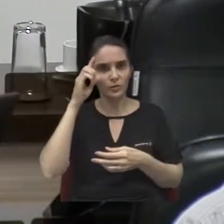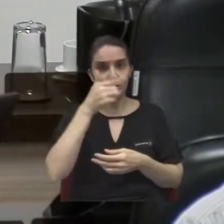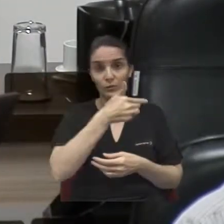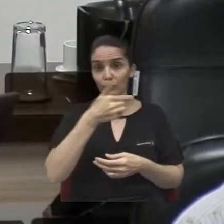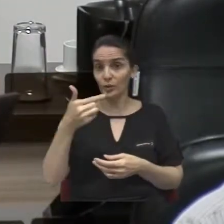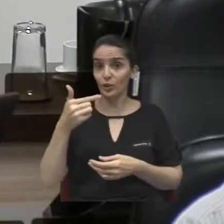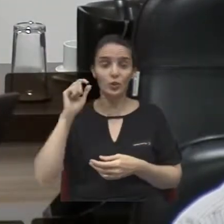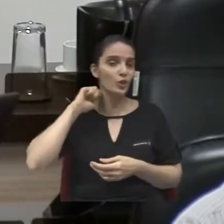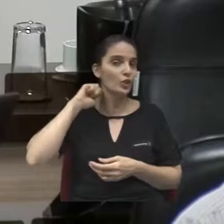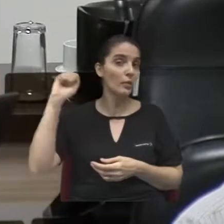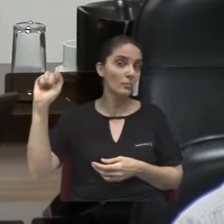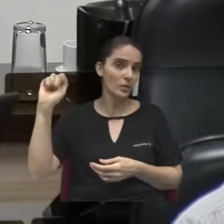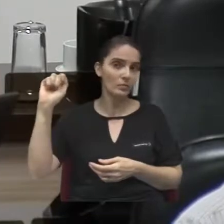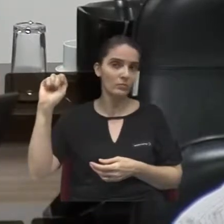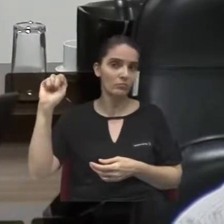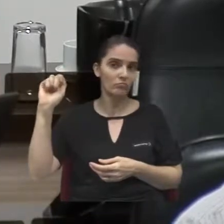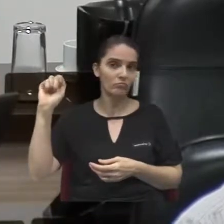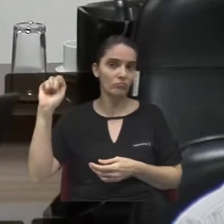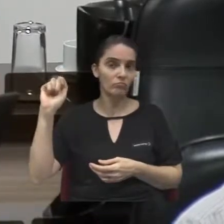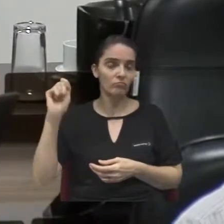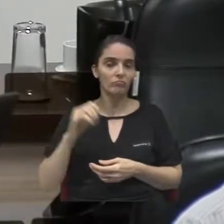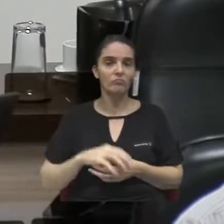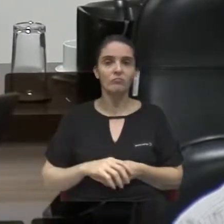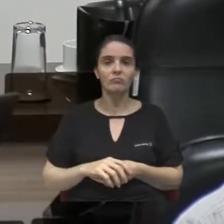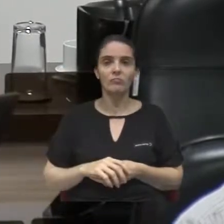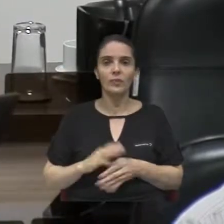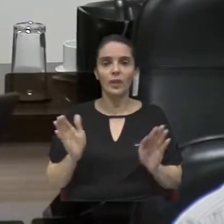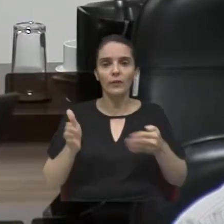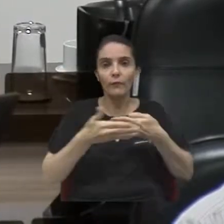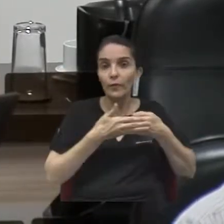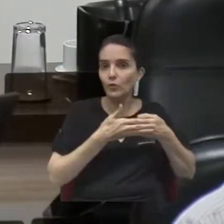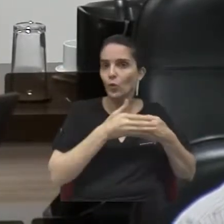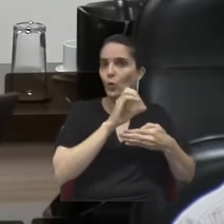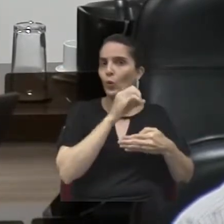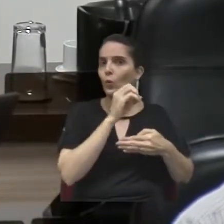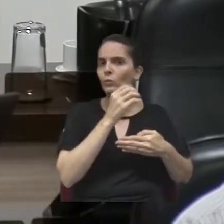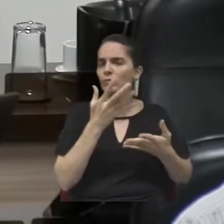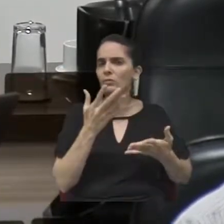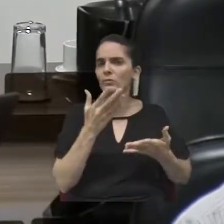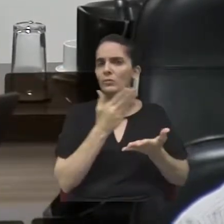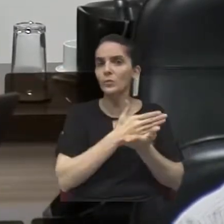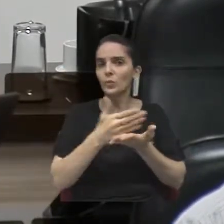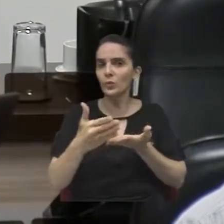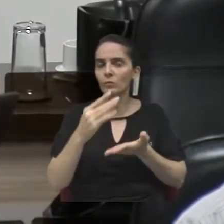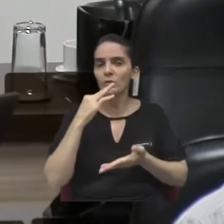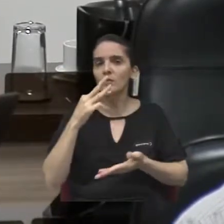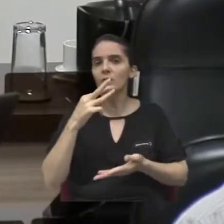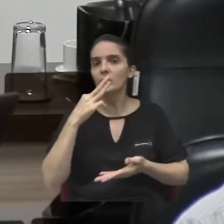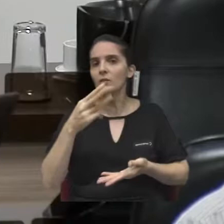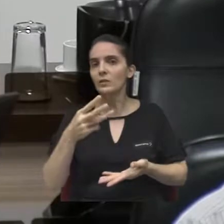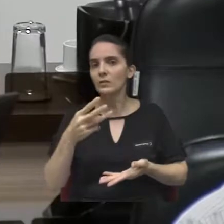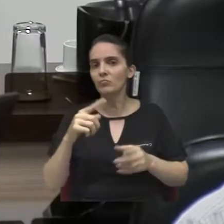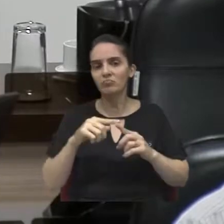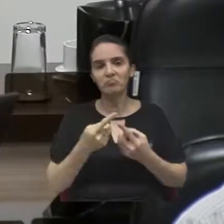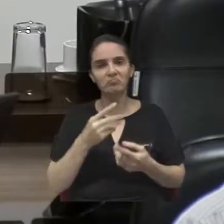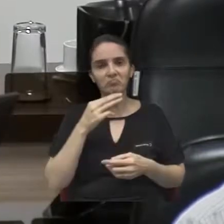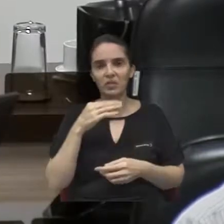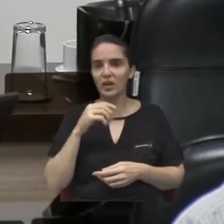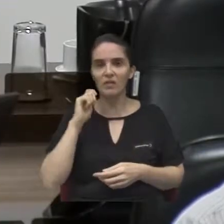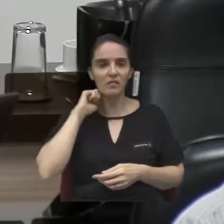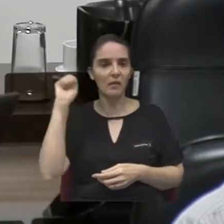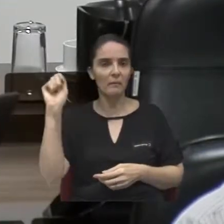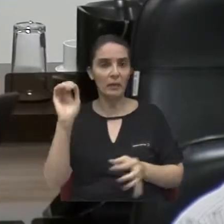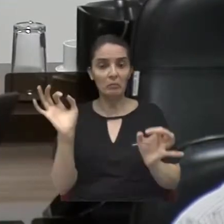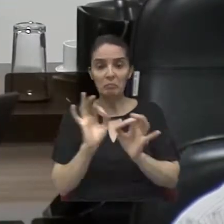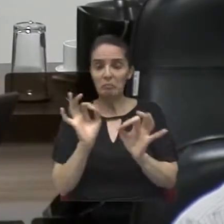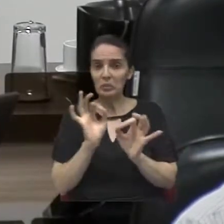22 de abril. As vagas fecharam em outubro. Iriam iniciar em março. Mas até agora nada.